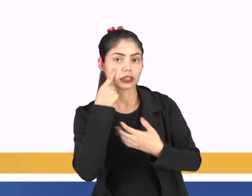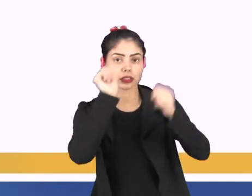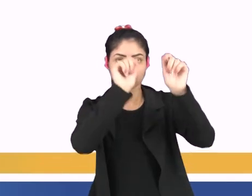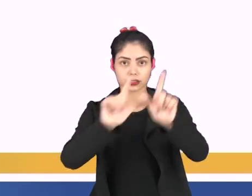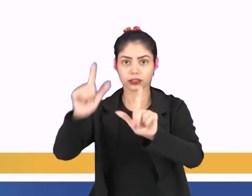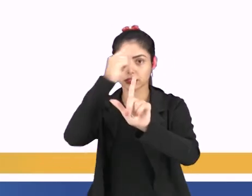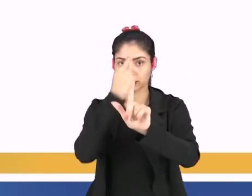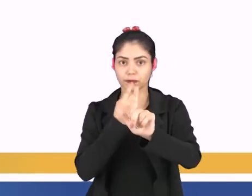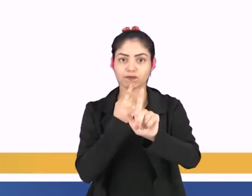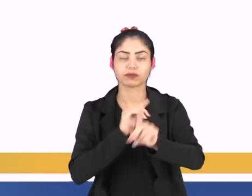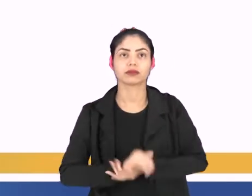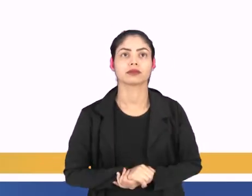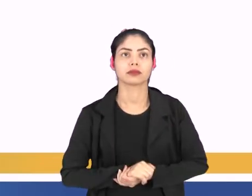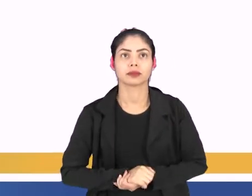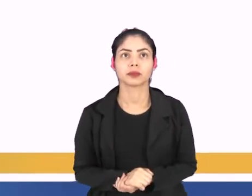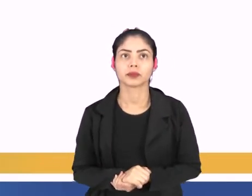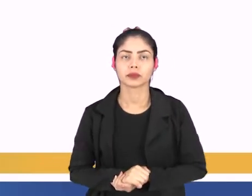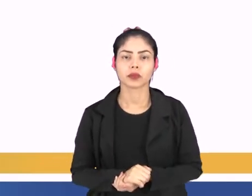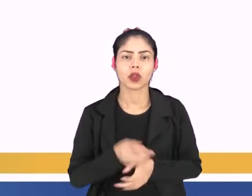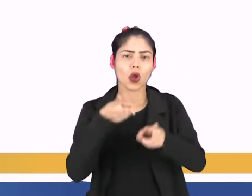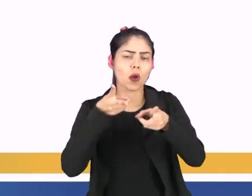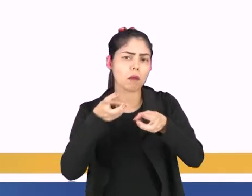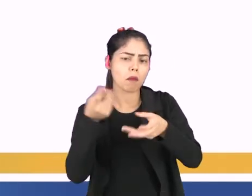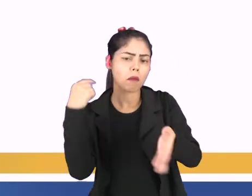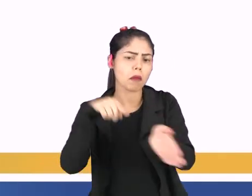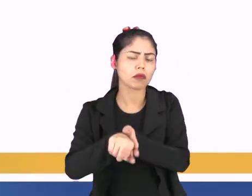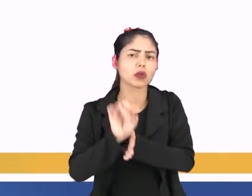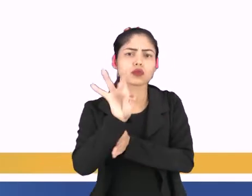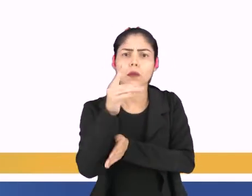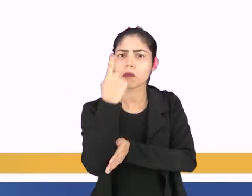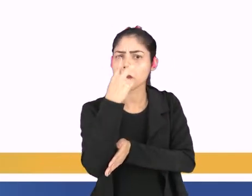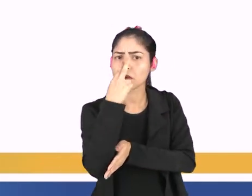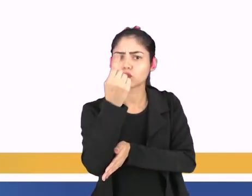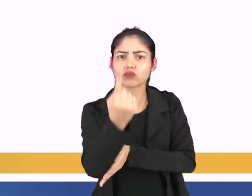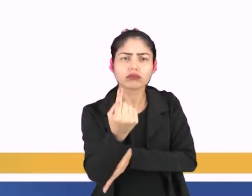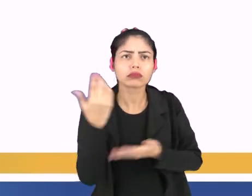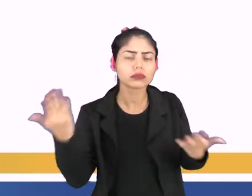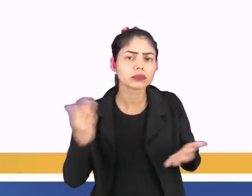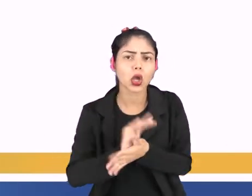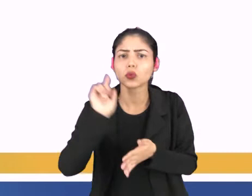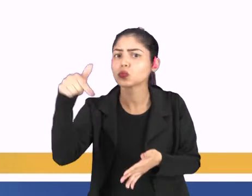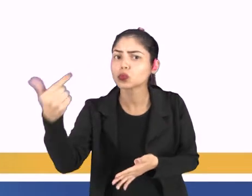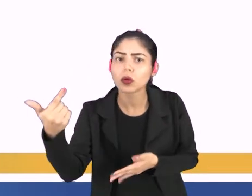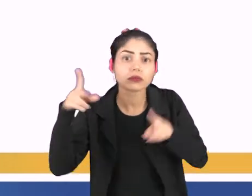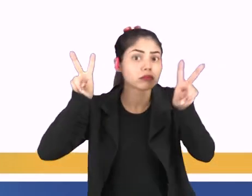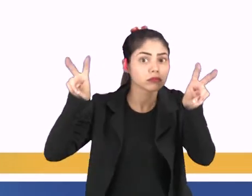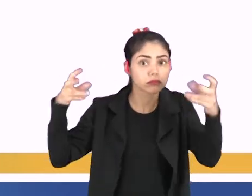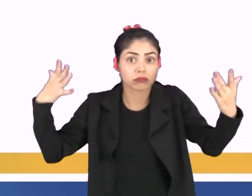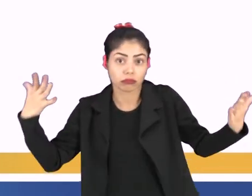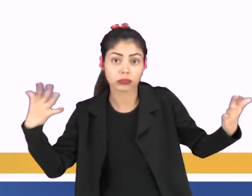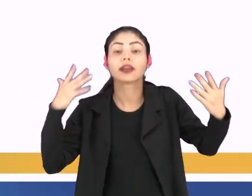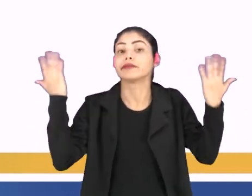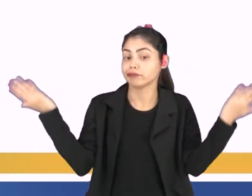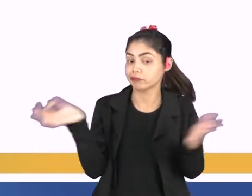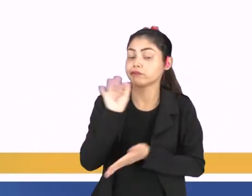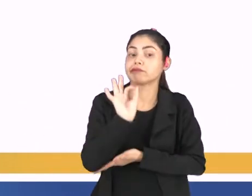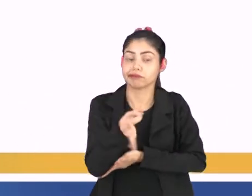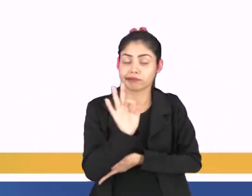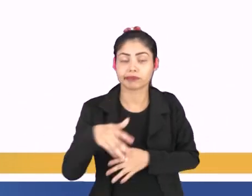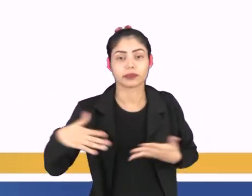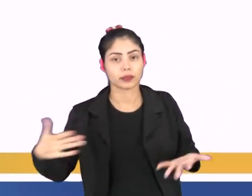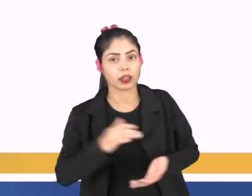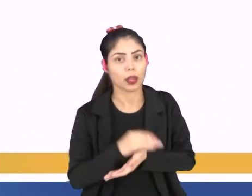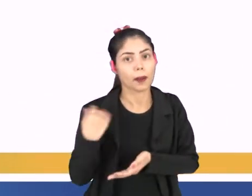telinha. E aí você poderia me perguntar, mas lá só aparece o 1. E os outros termos? Tá, pessoal? Então,